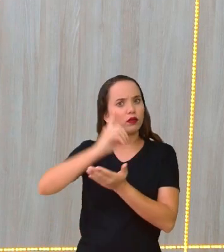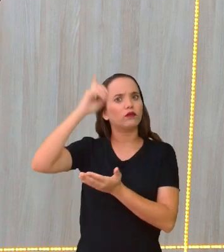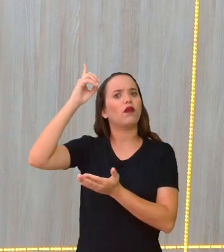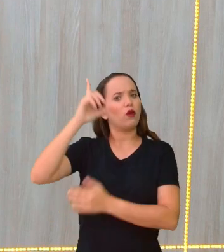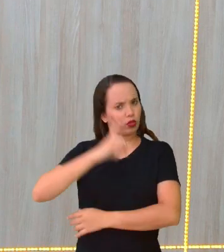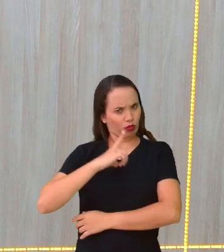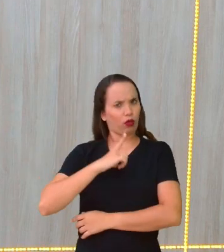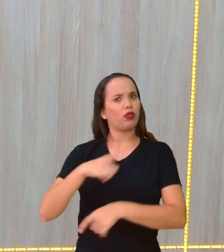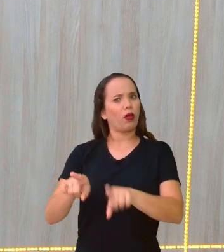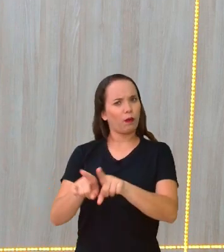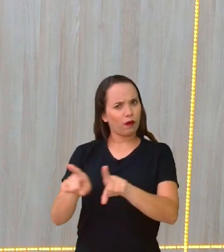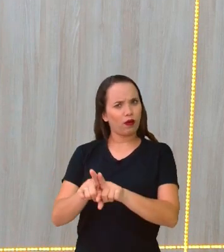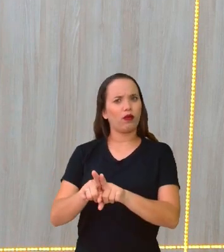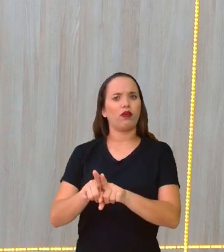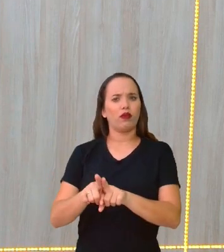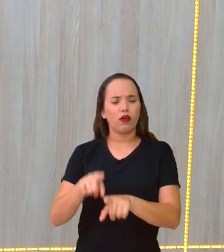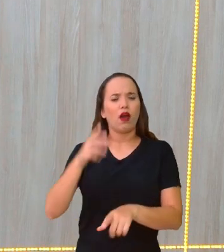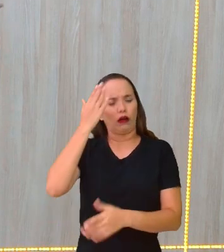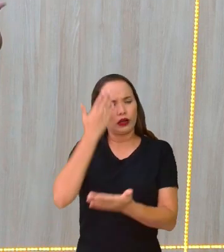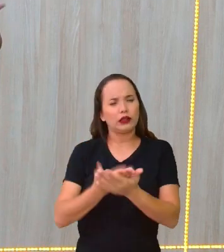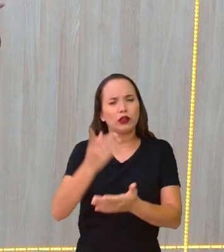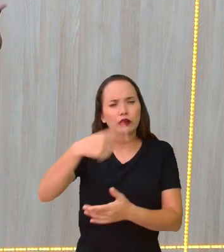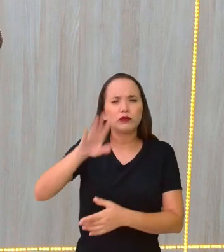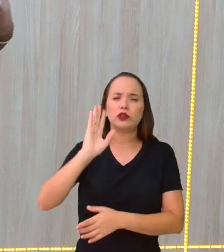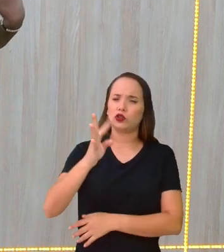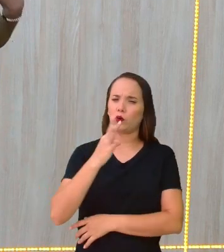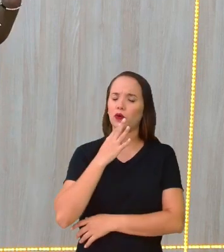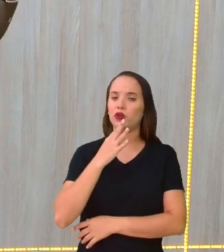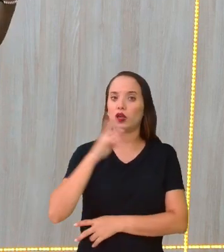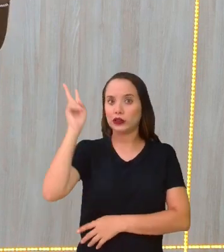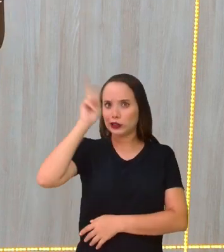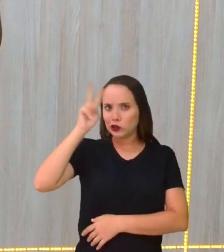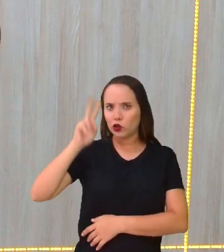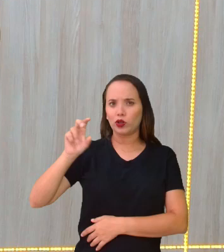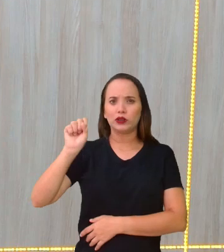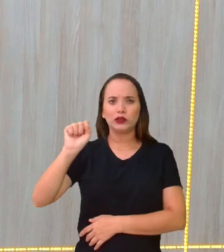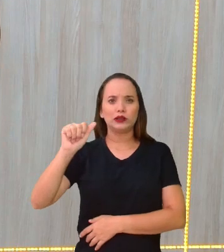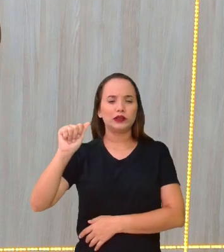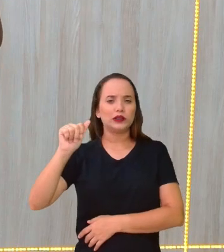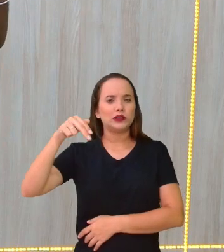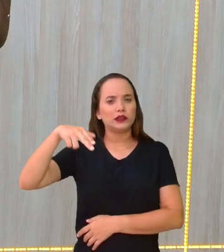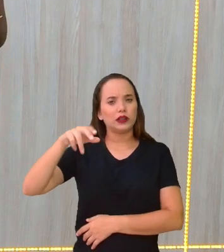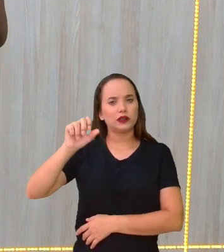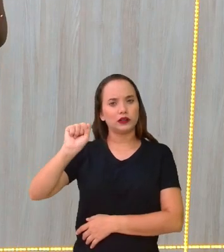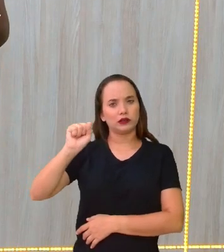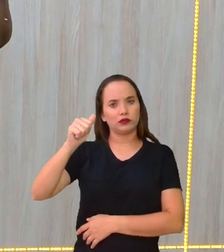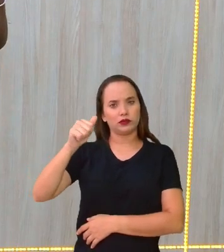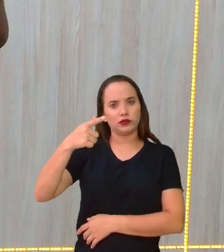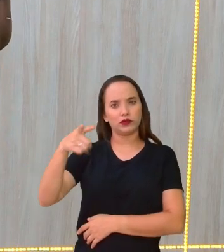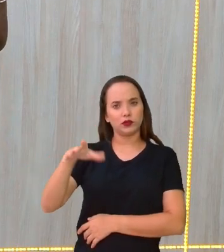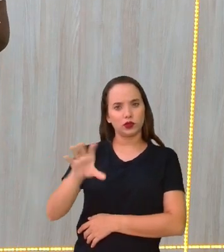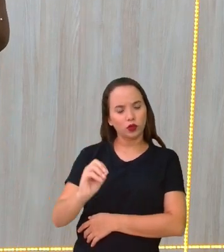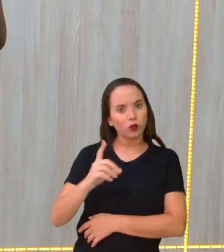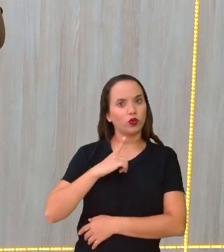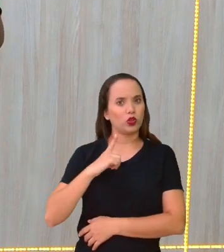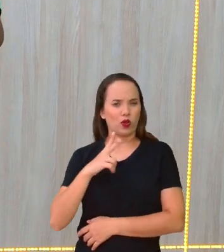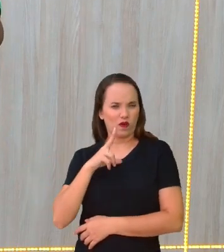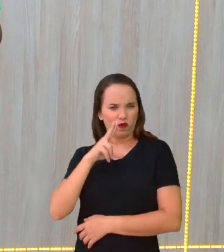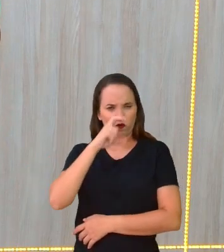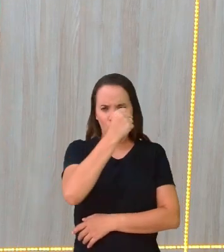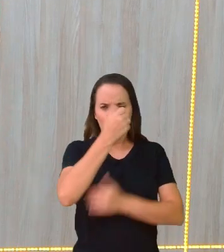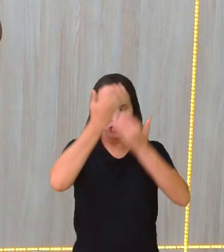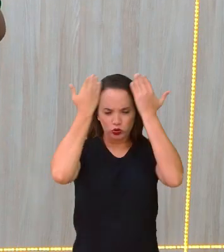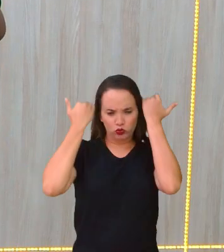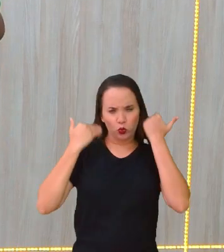devem ter ouvido ou lido a história de Sansão e que as forças estavam no cabelo dele. Então, tem